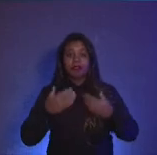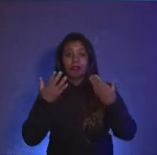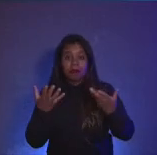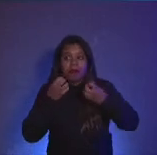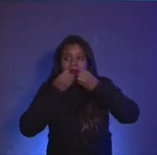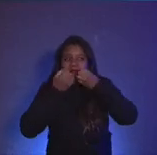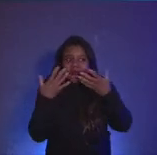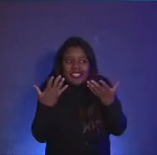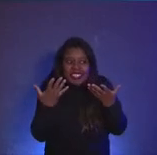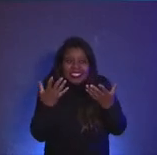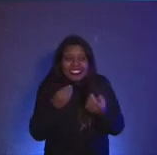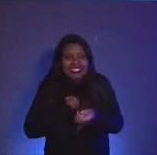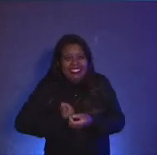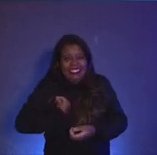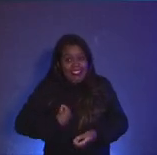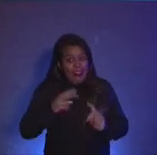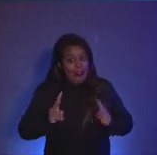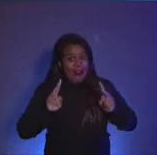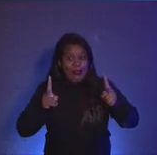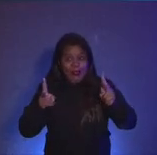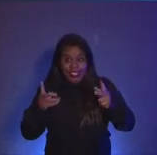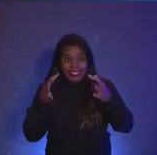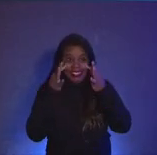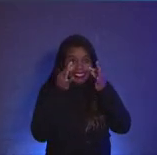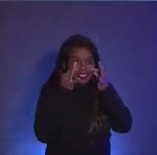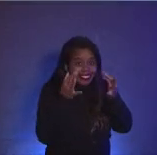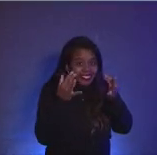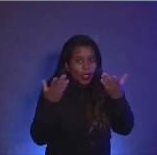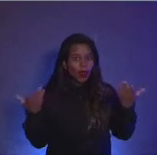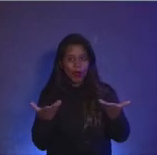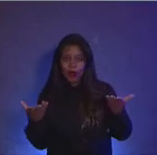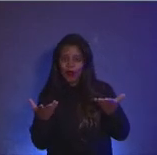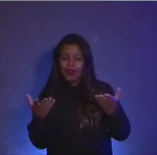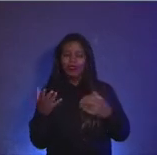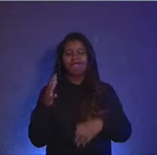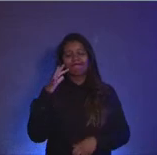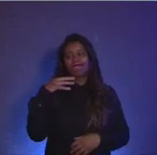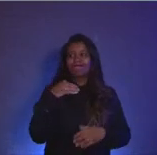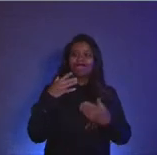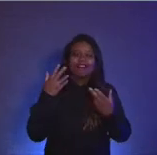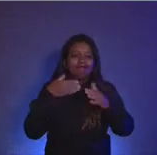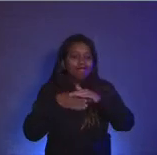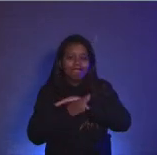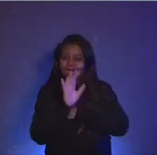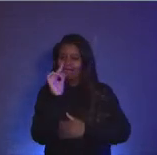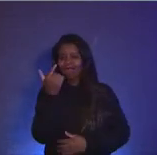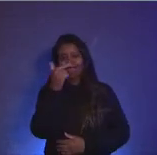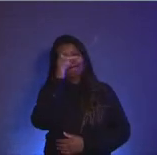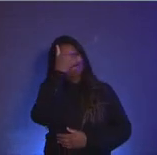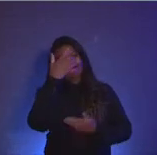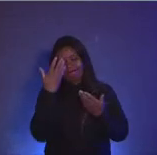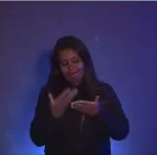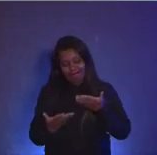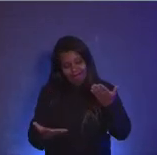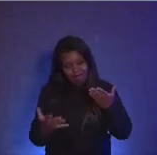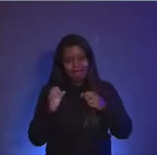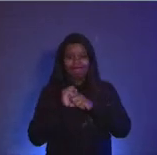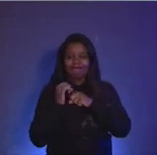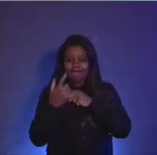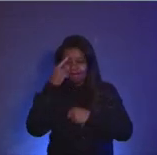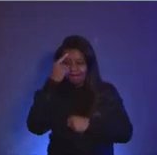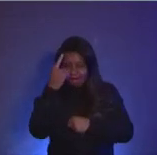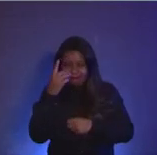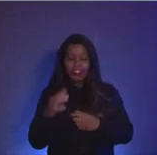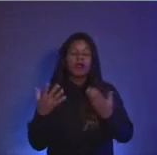Sobrevivemos, pessoal, a essa maratona presencial da qual estávamos desacostumados já. Eu gostaria de agradecer de